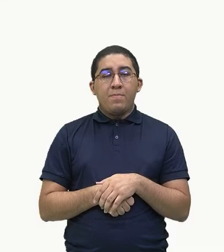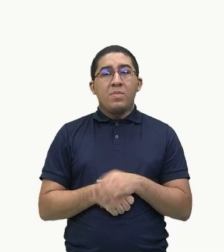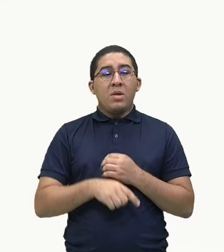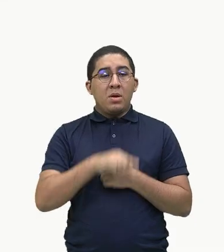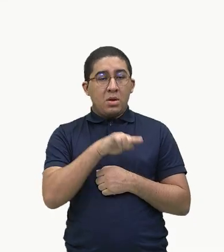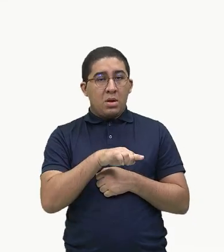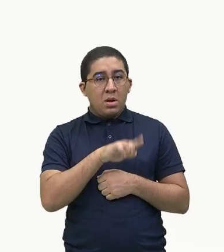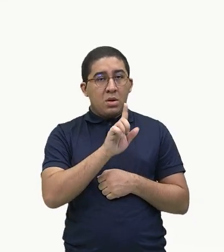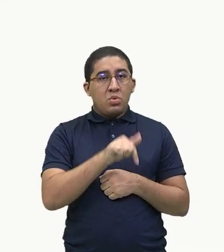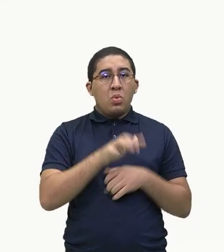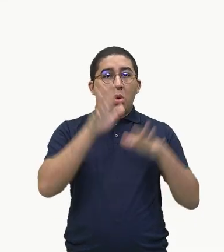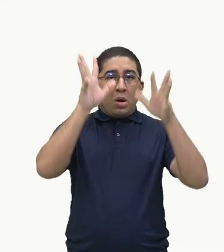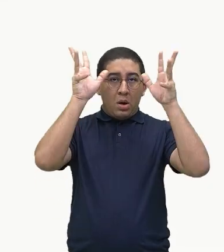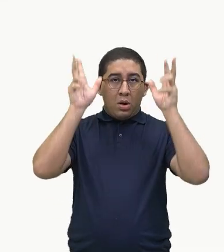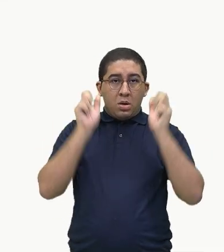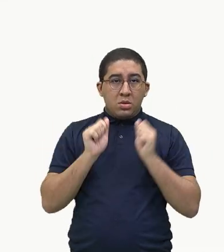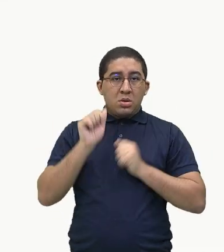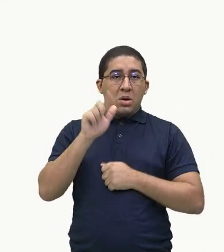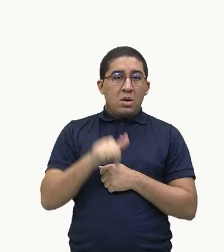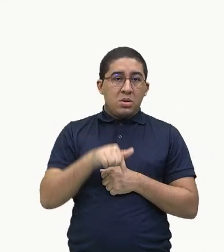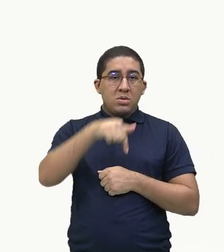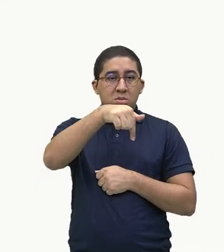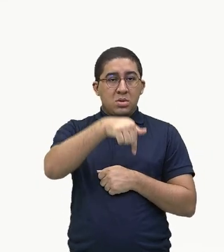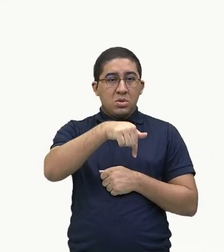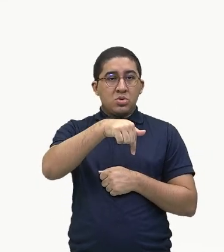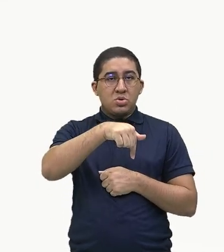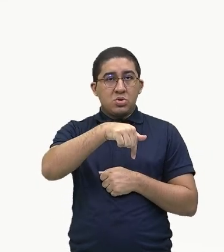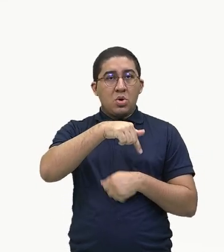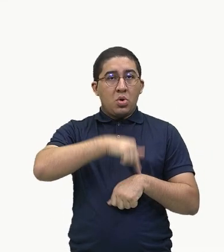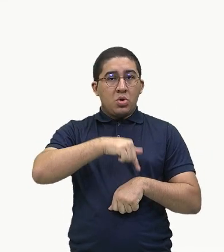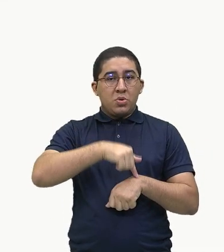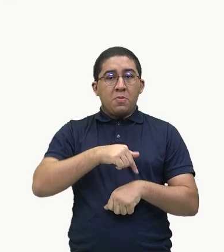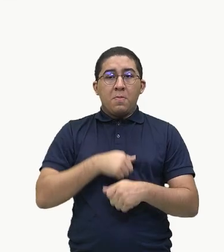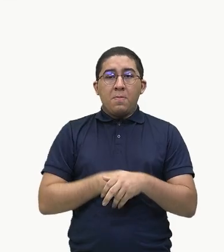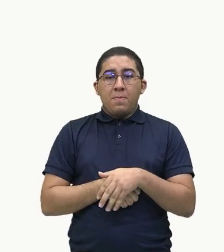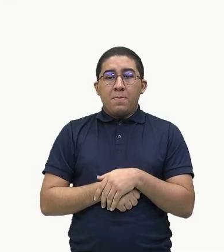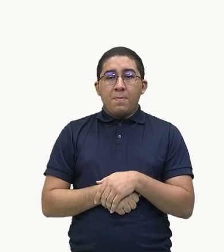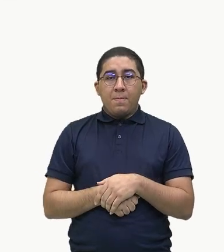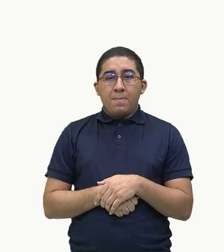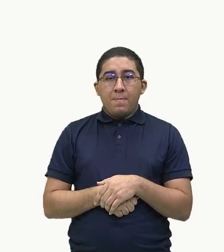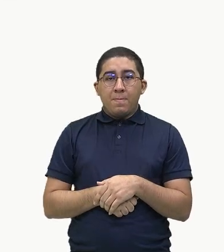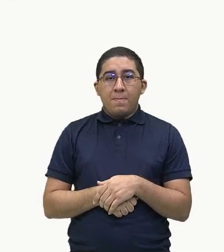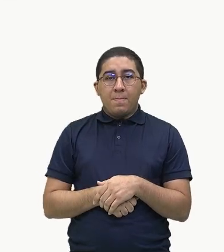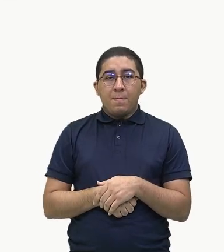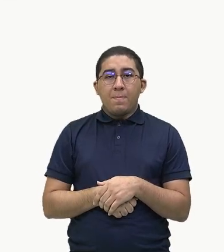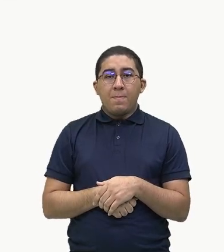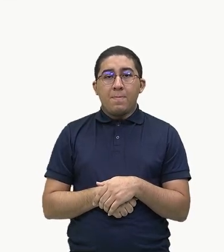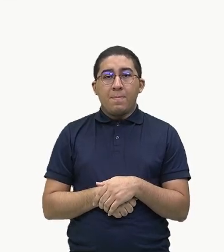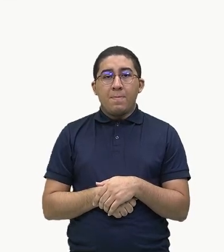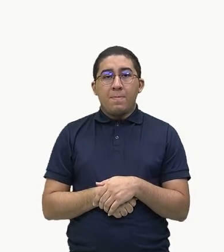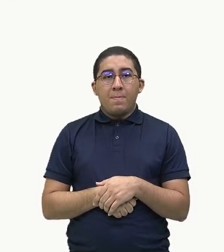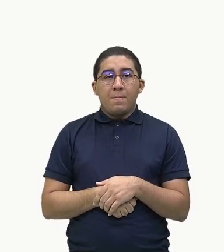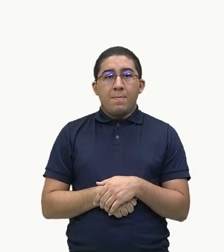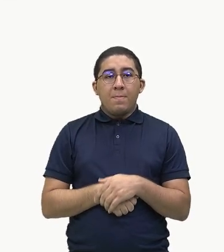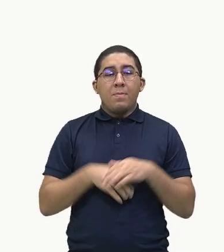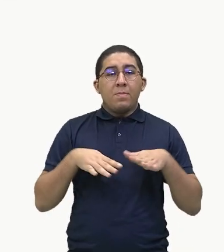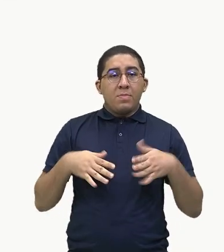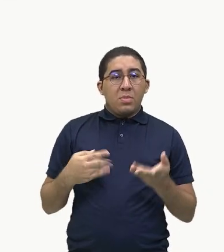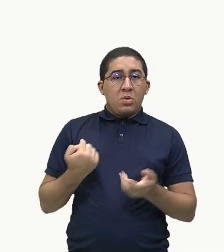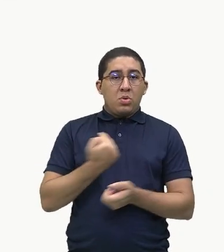do Acre, serão 7 horas. Bem, gente, então nós conhecemos aí